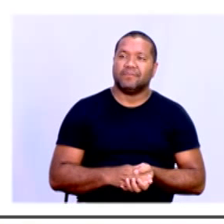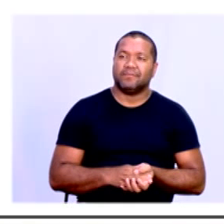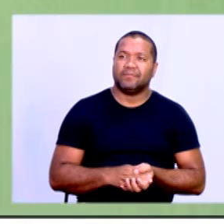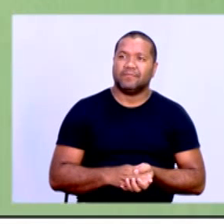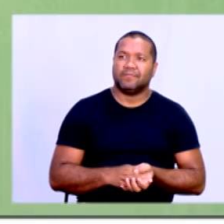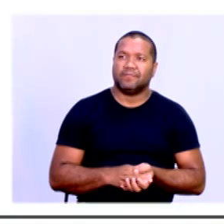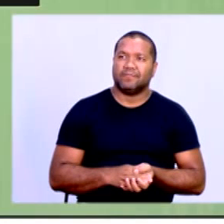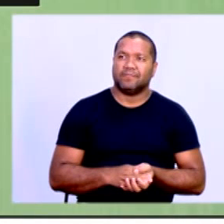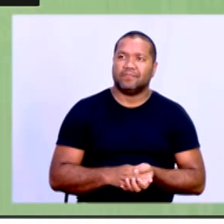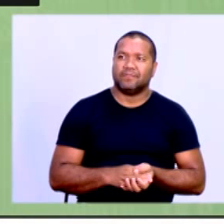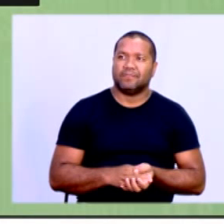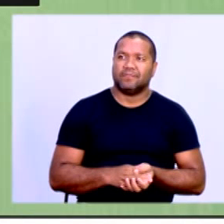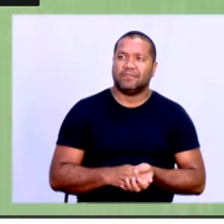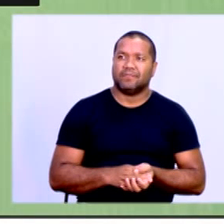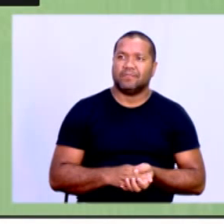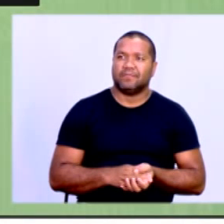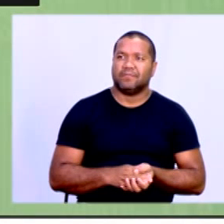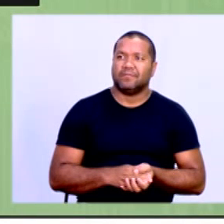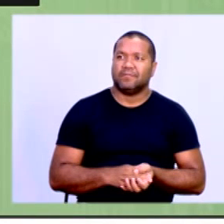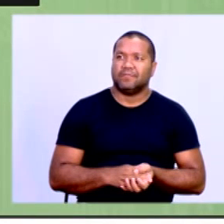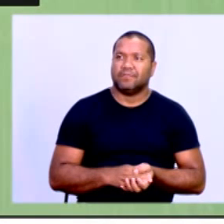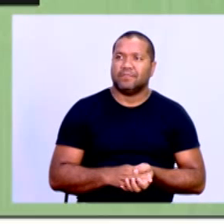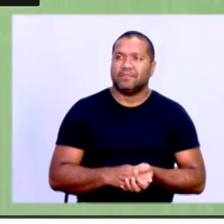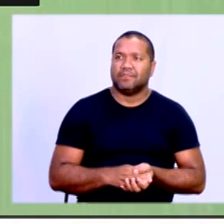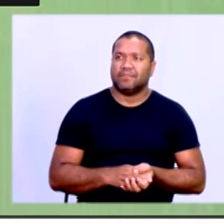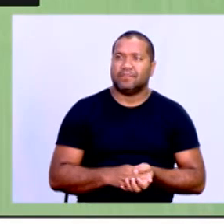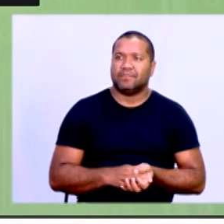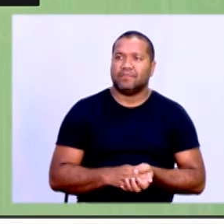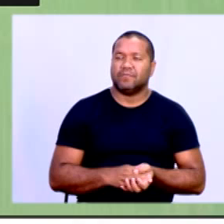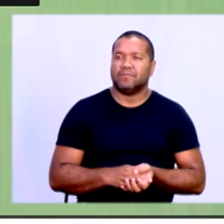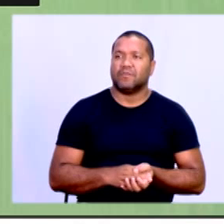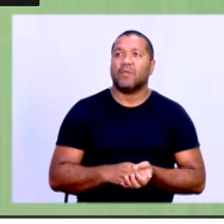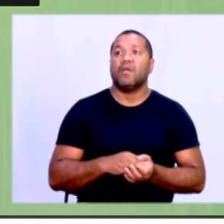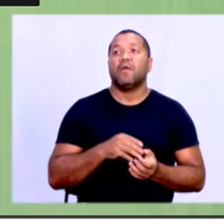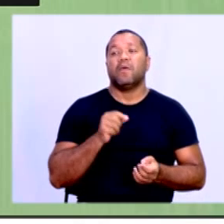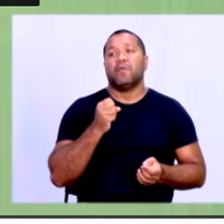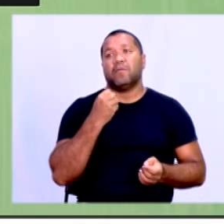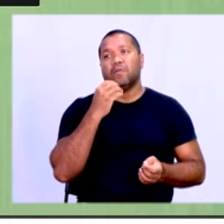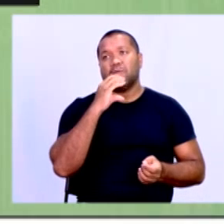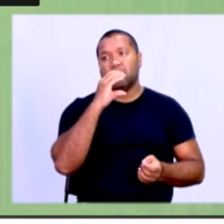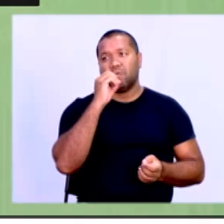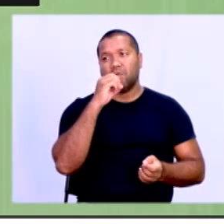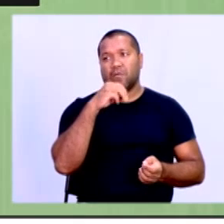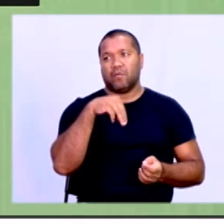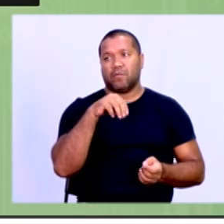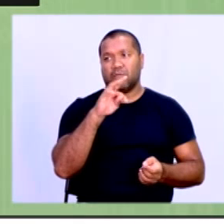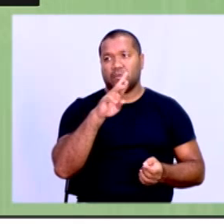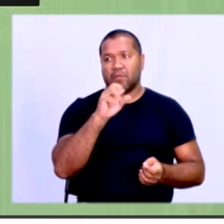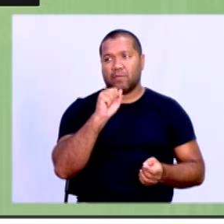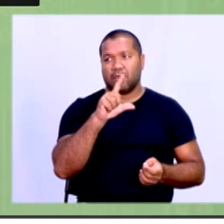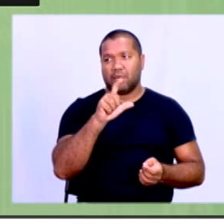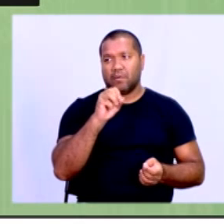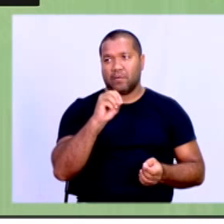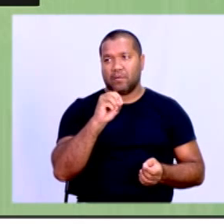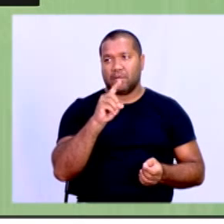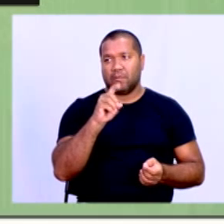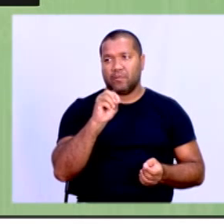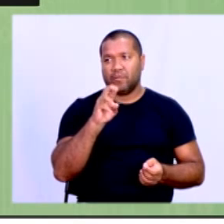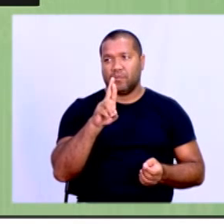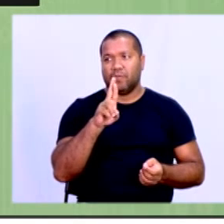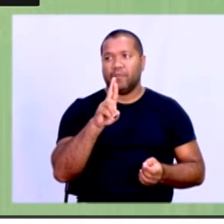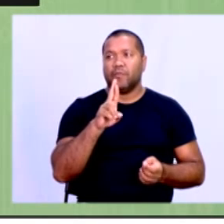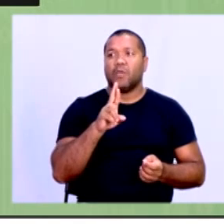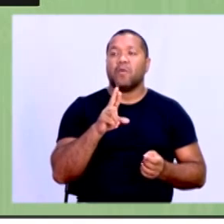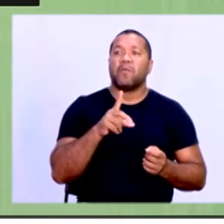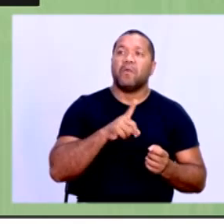Aqui, deixa eu ver. Tá. Bom, o controlador, quando eu uso esse